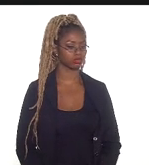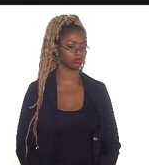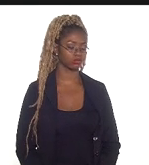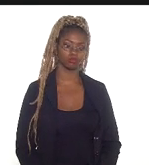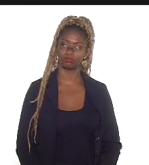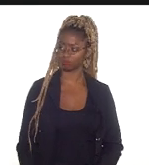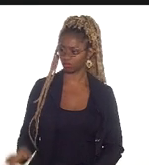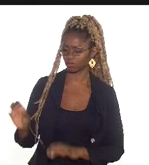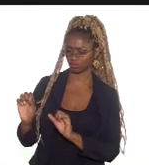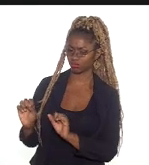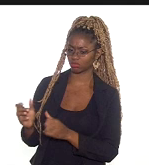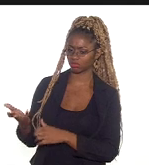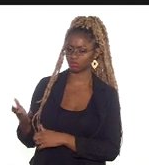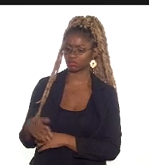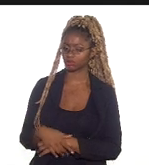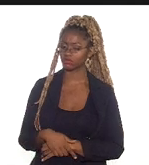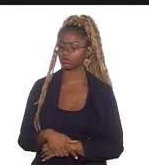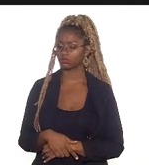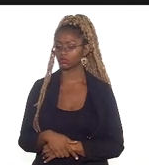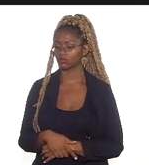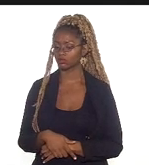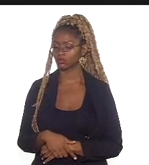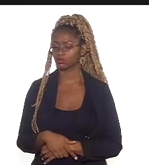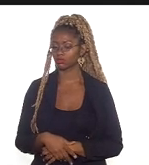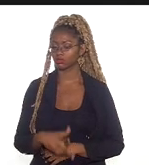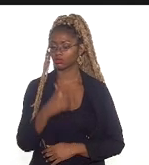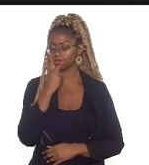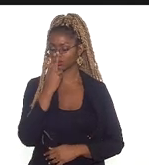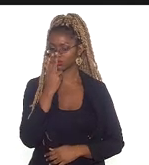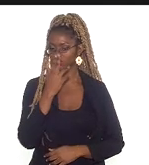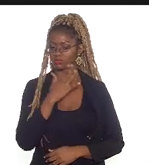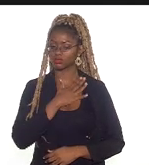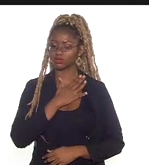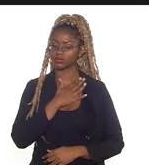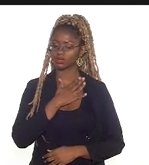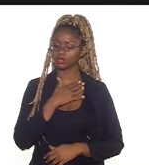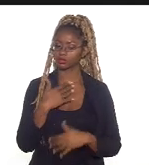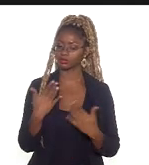Pois não, Mauro? Não, porque me pareceu que, como é